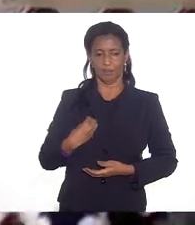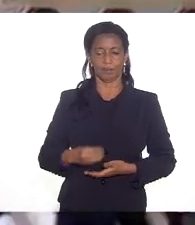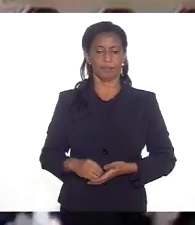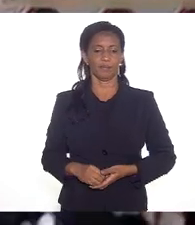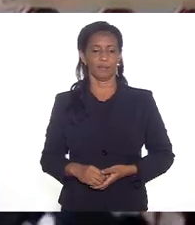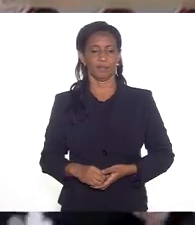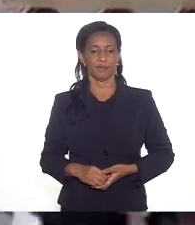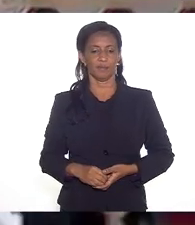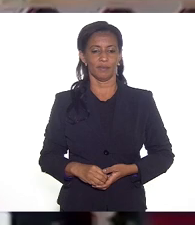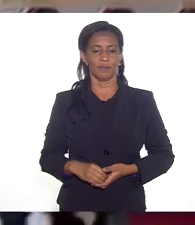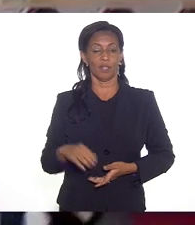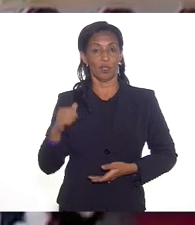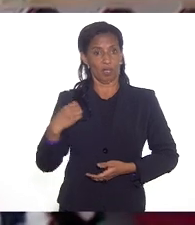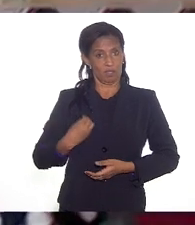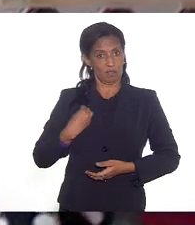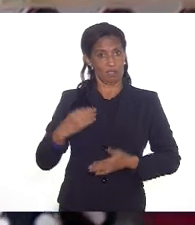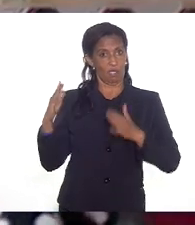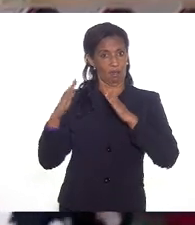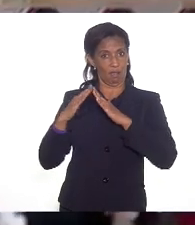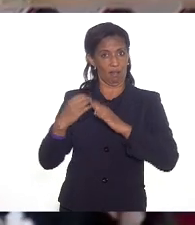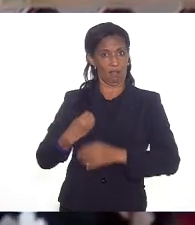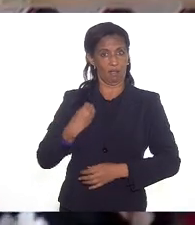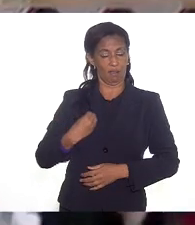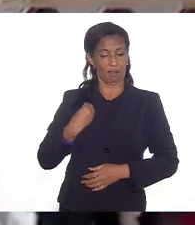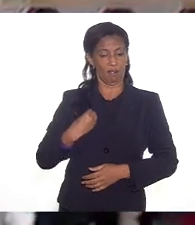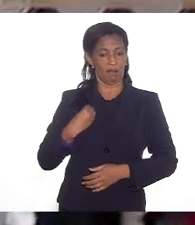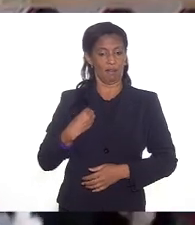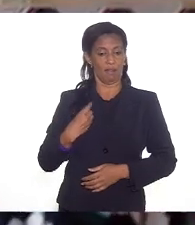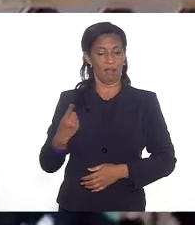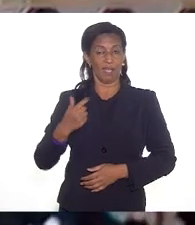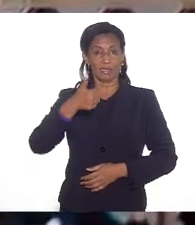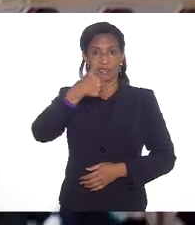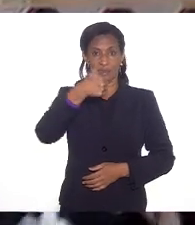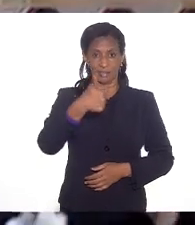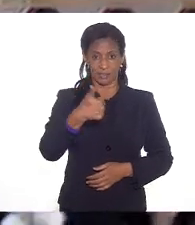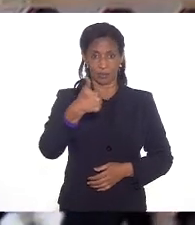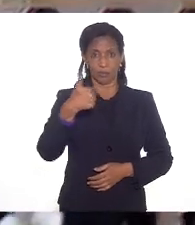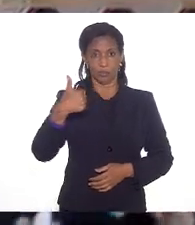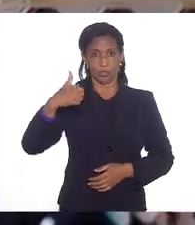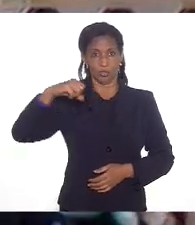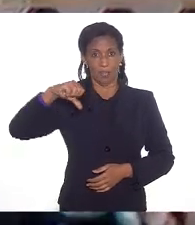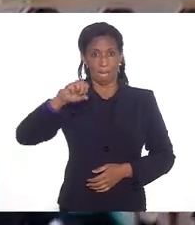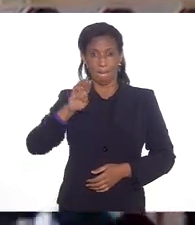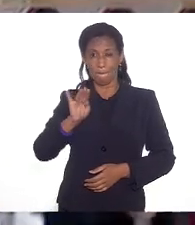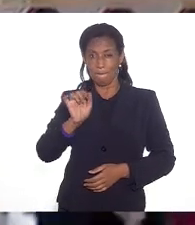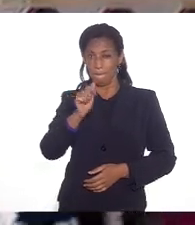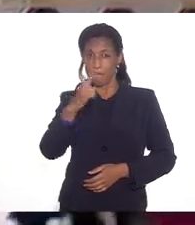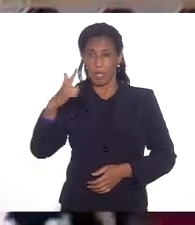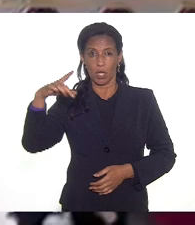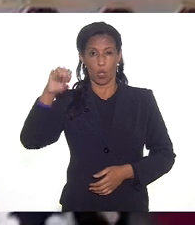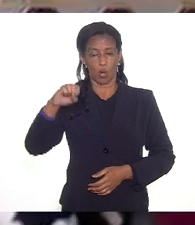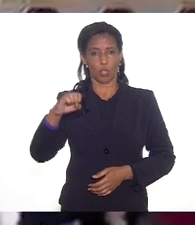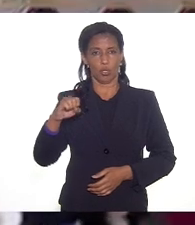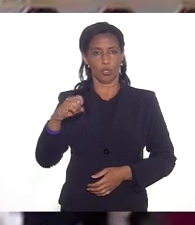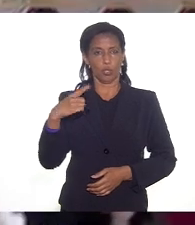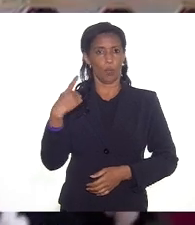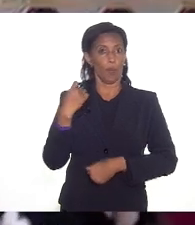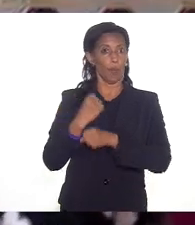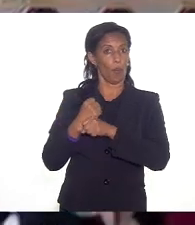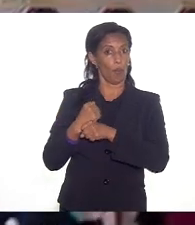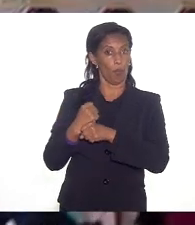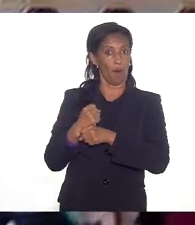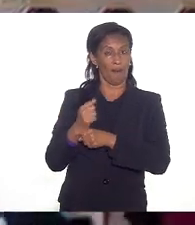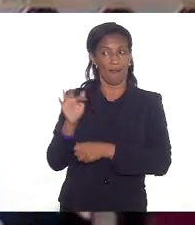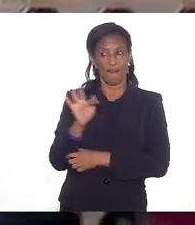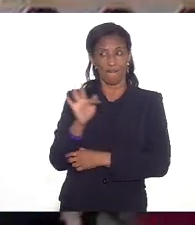rede tornam os moradores de favelas movimentam 119 e por ano as favelas